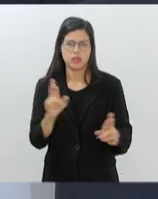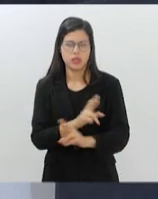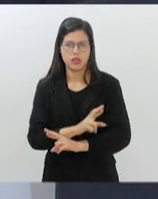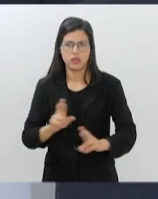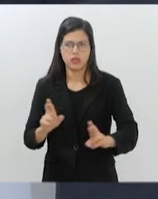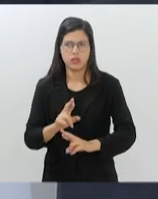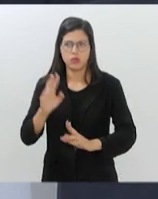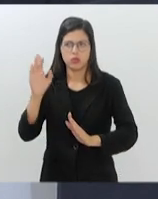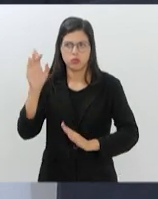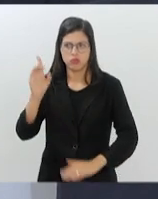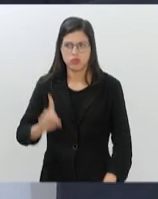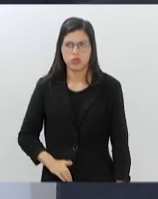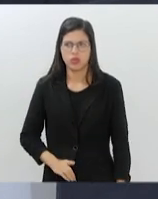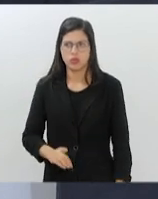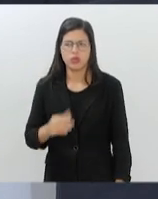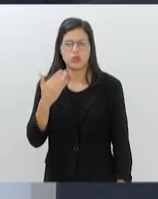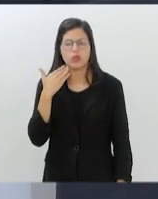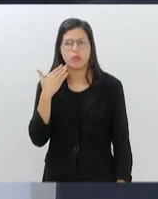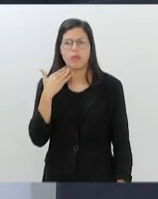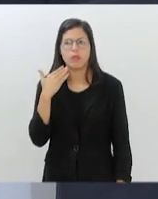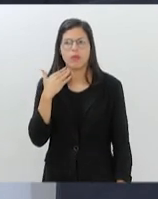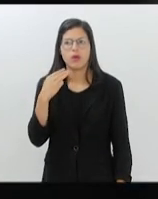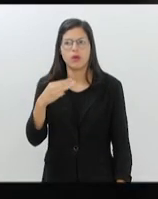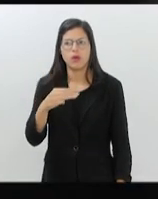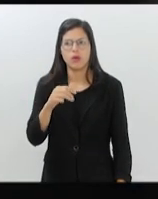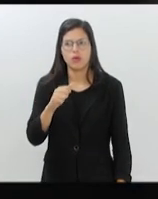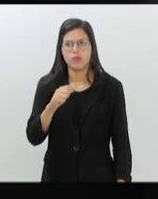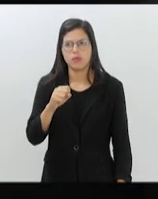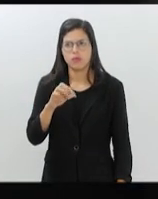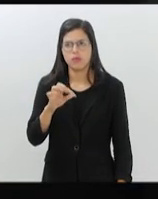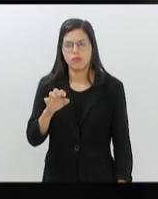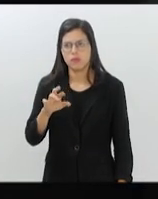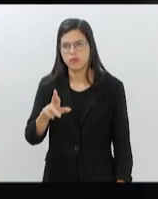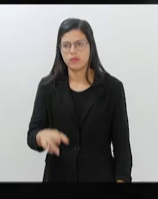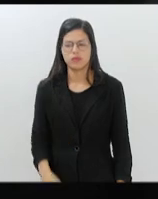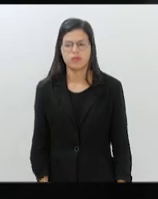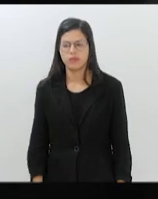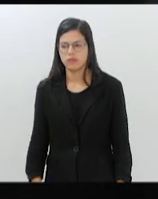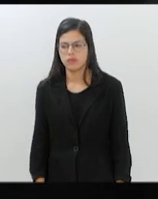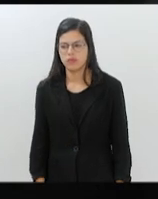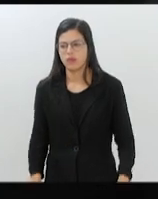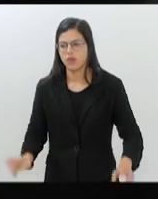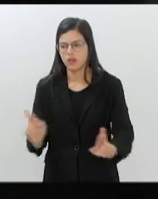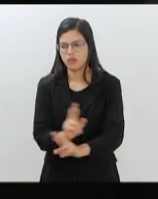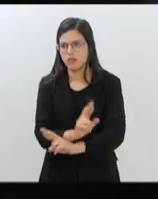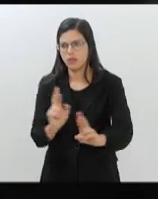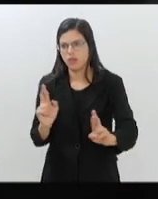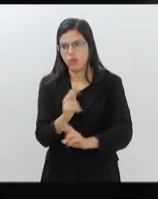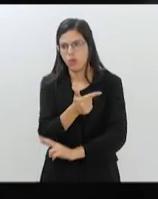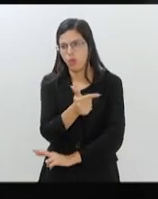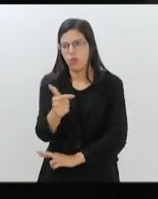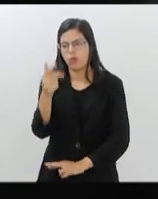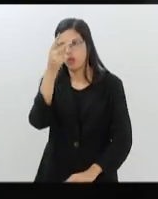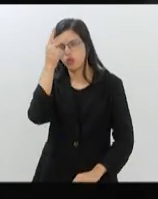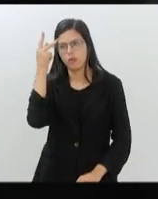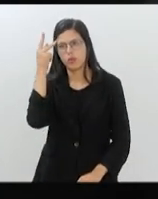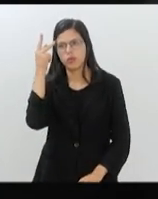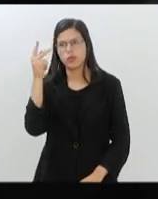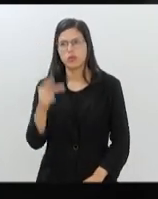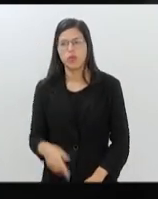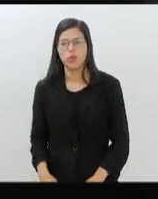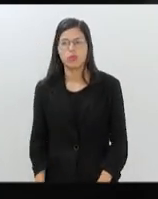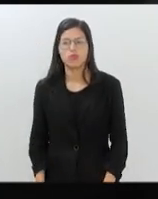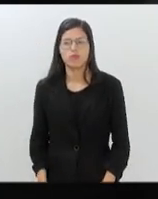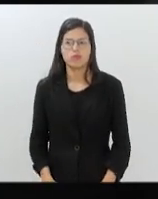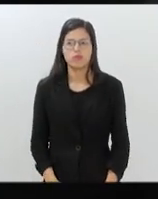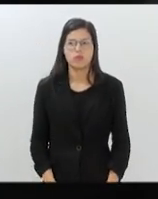os diretores do banco Master não para se relacionarem com outras pessoas que iam foram ao camarote e não